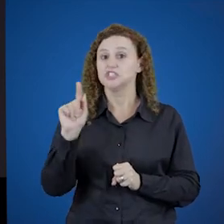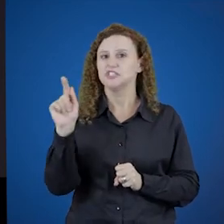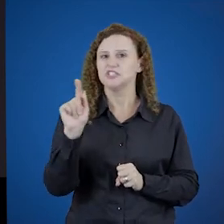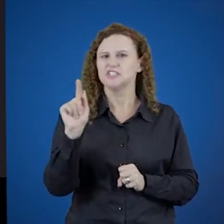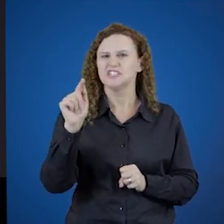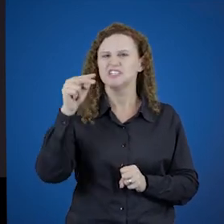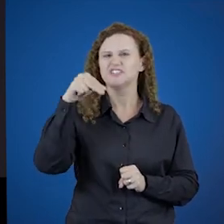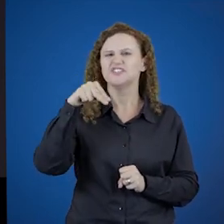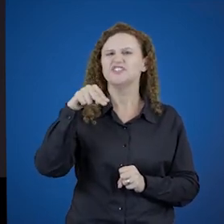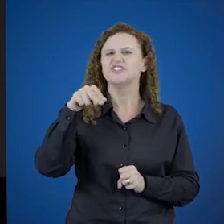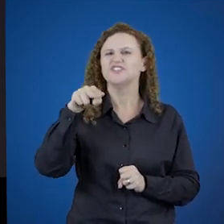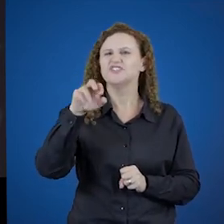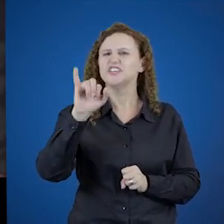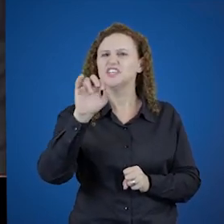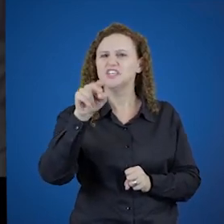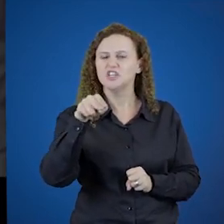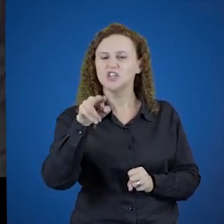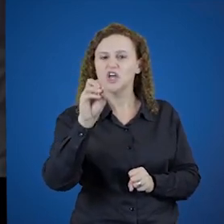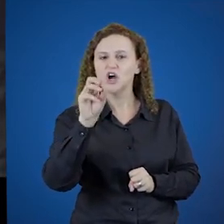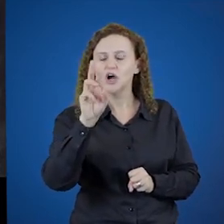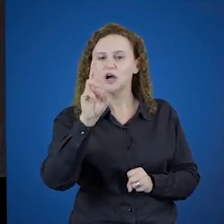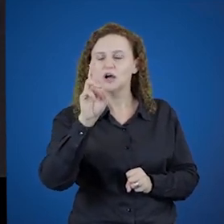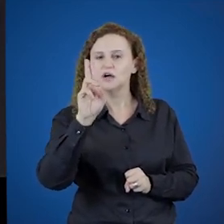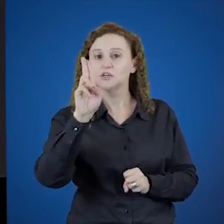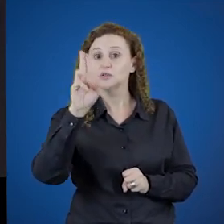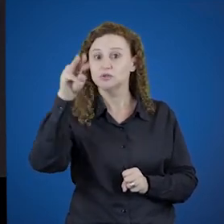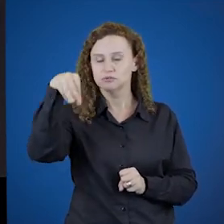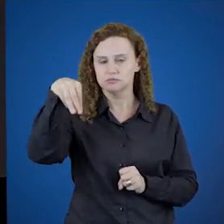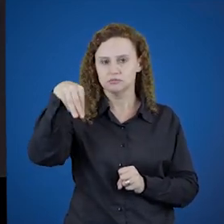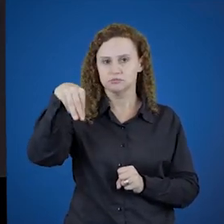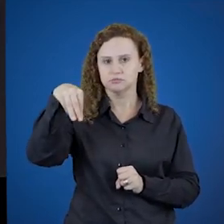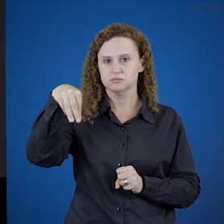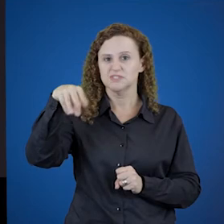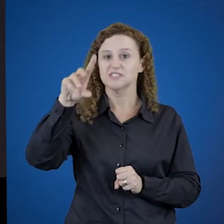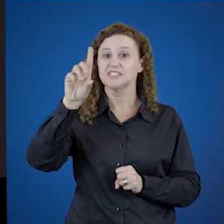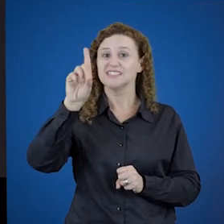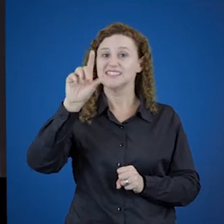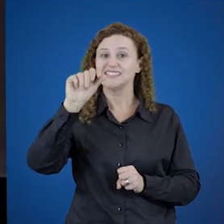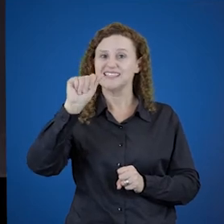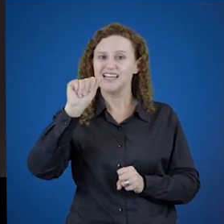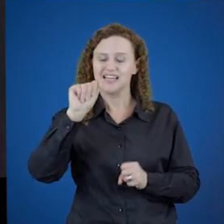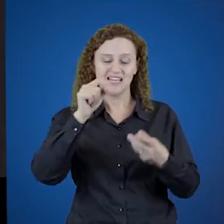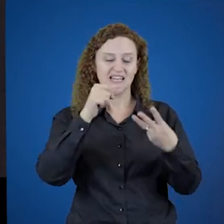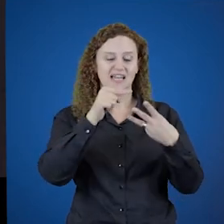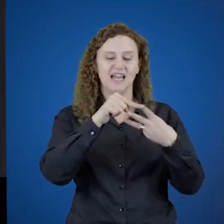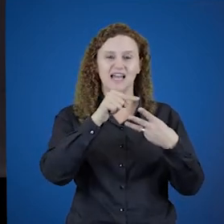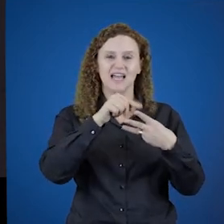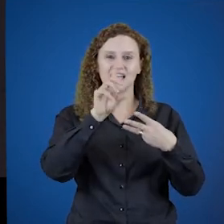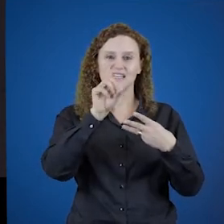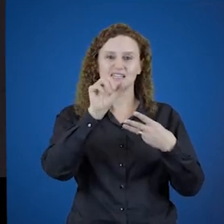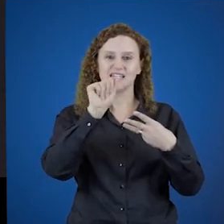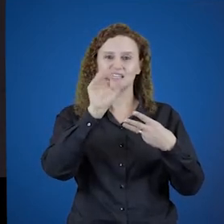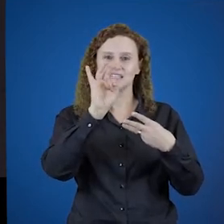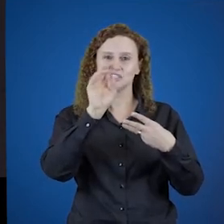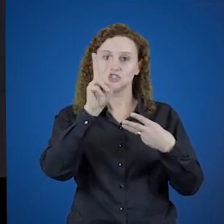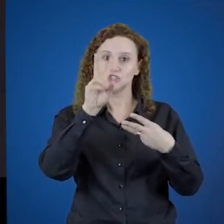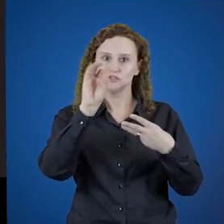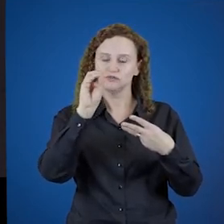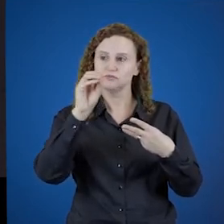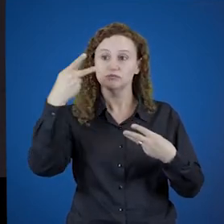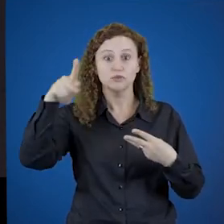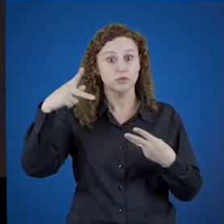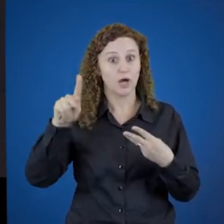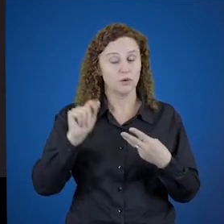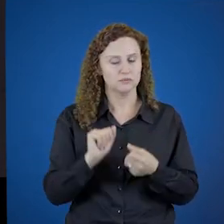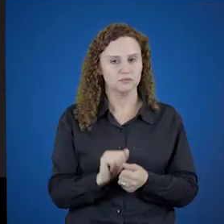o genitivo vinoro bonorum no dativo Vinícius Bonner estou